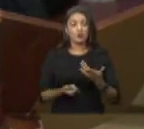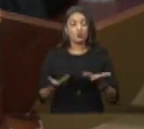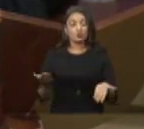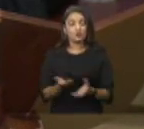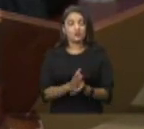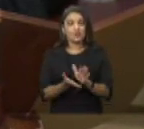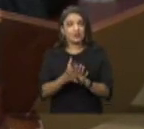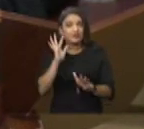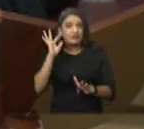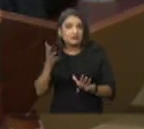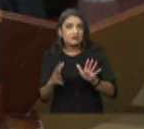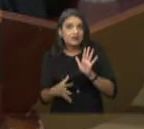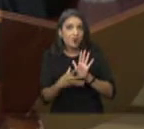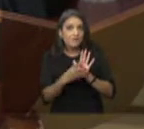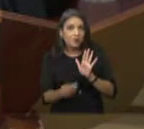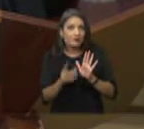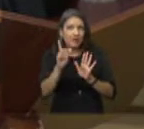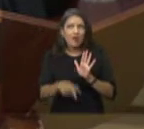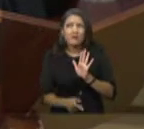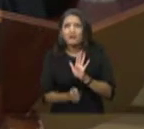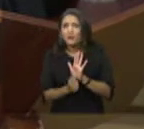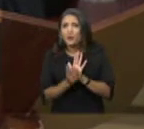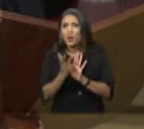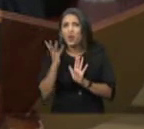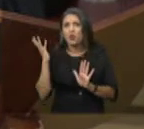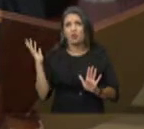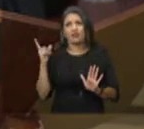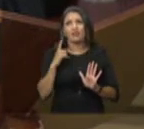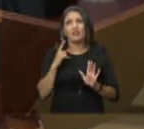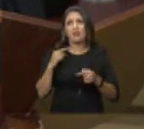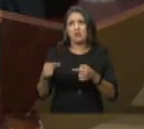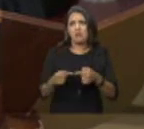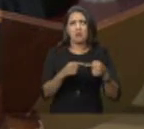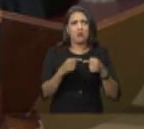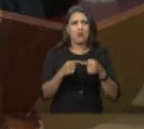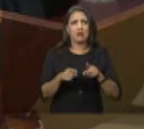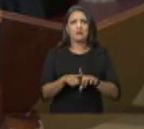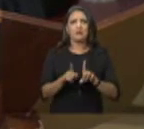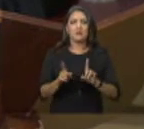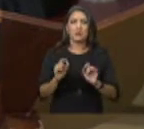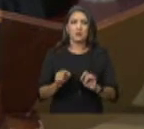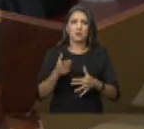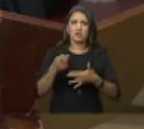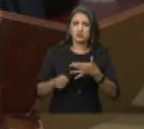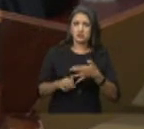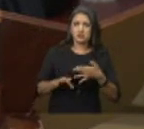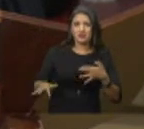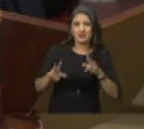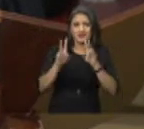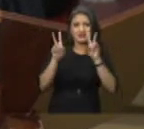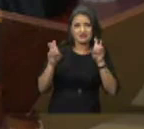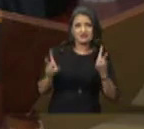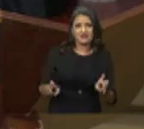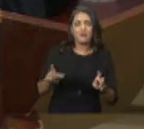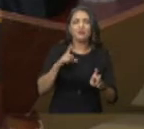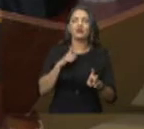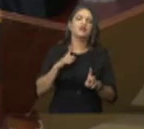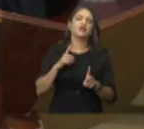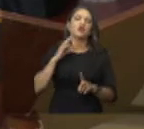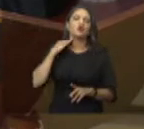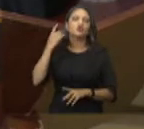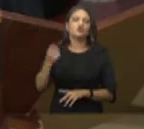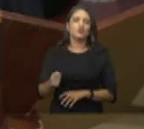e coesos também já foi demonstrado a inequívoca jurisprudência sobre o tema que norteia a atuação de juízes